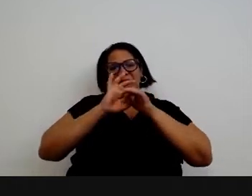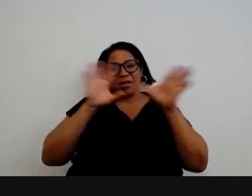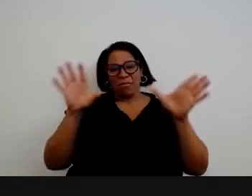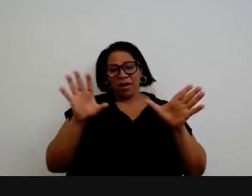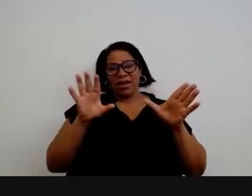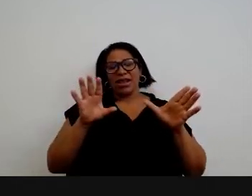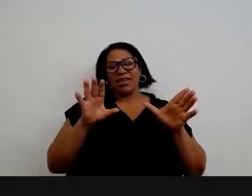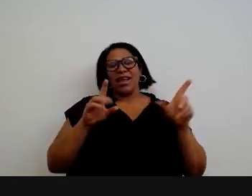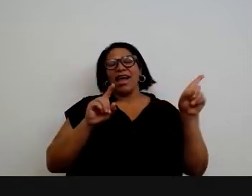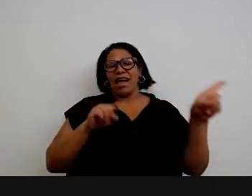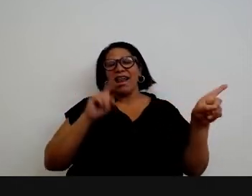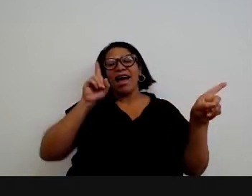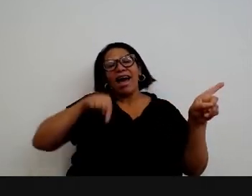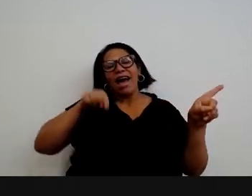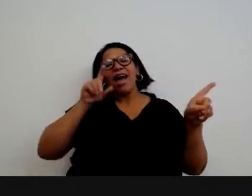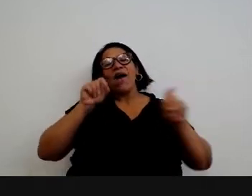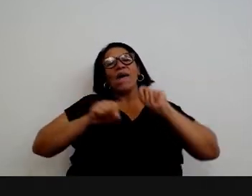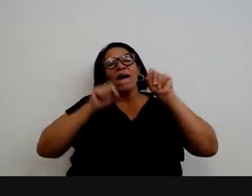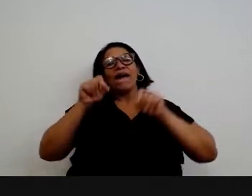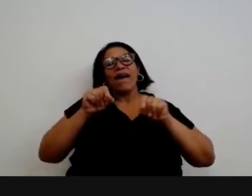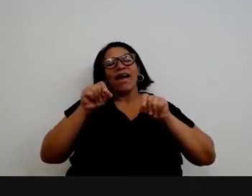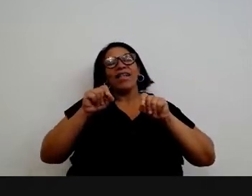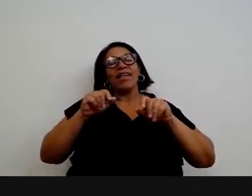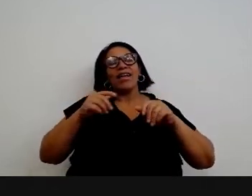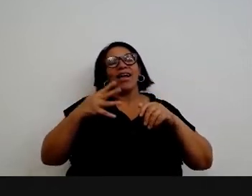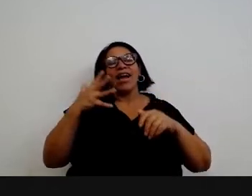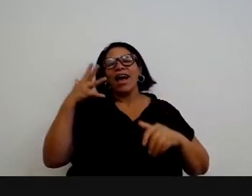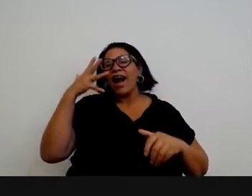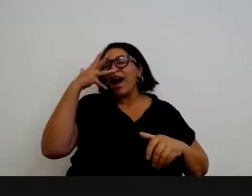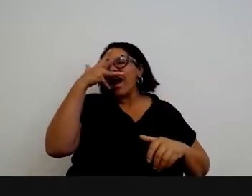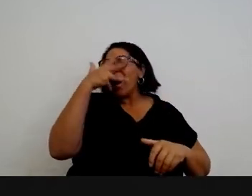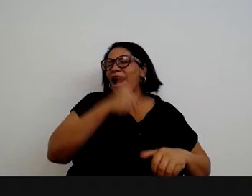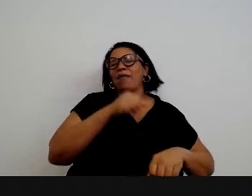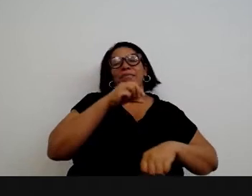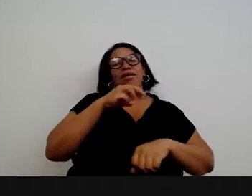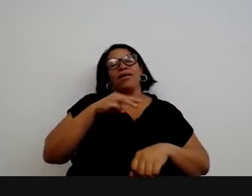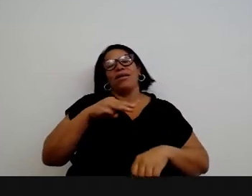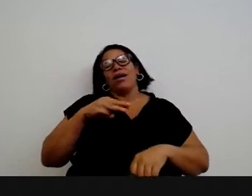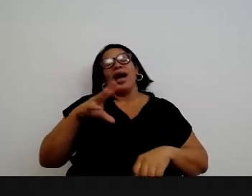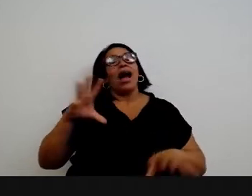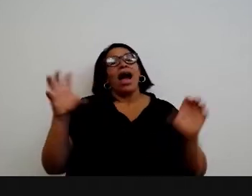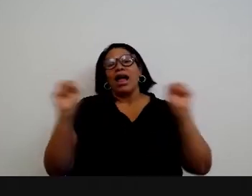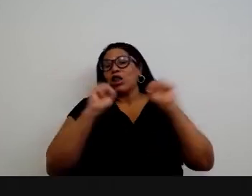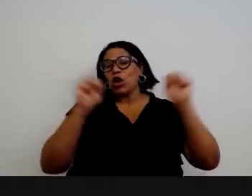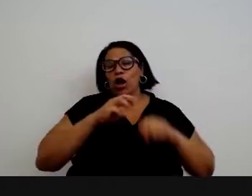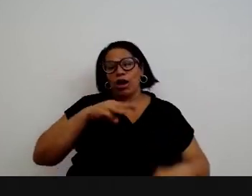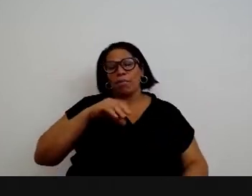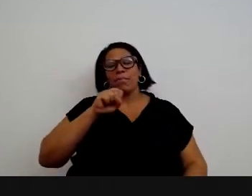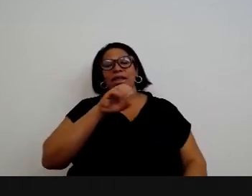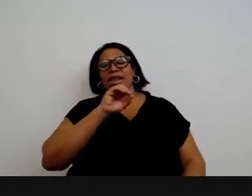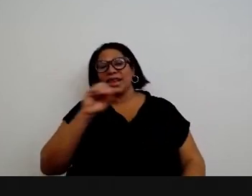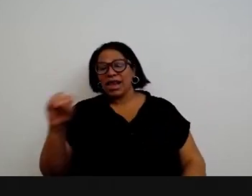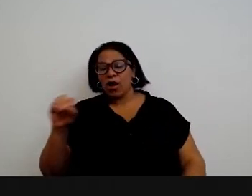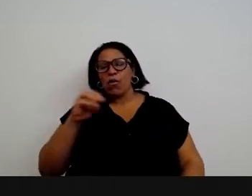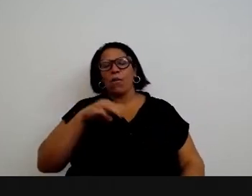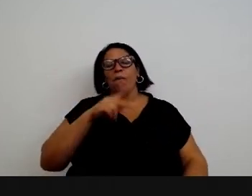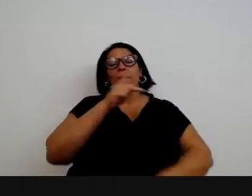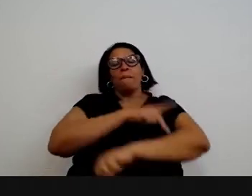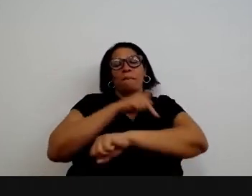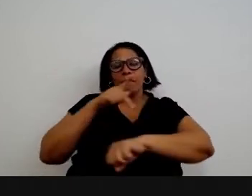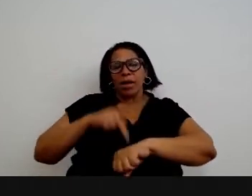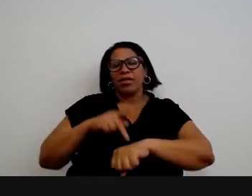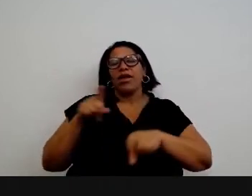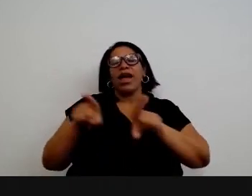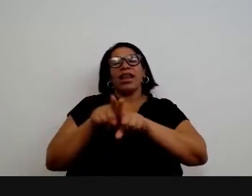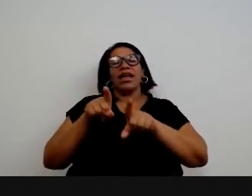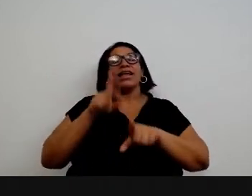Democracia. E ela é assim a apaixonada do Missão Pedagógica, a pessoa que está sempre criando, né,